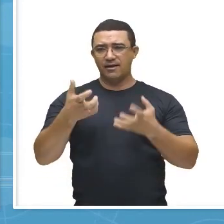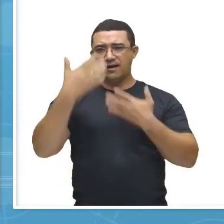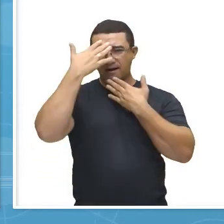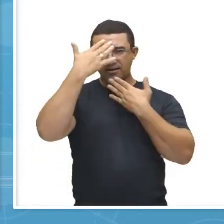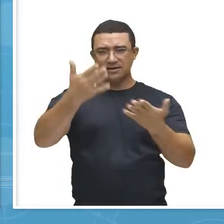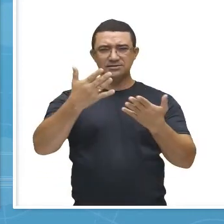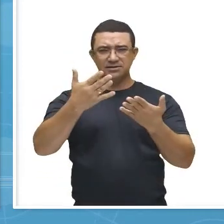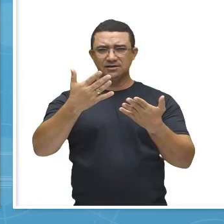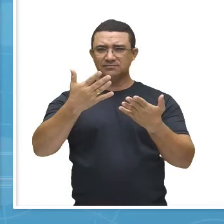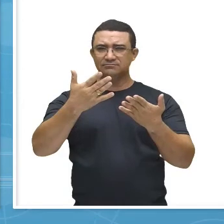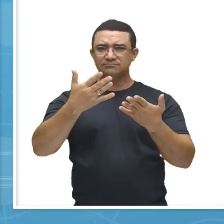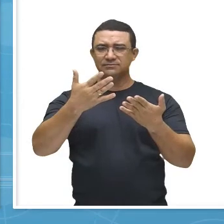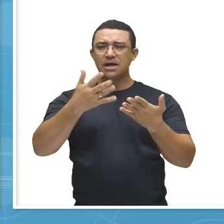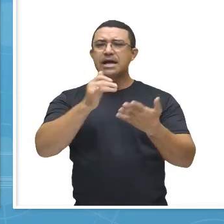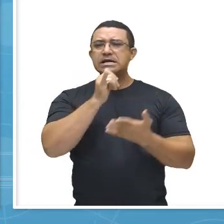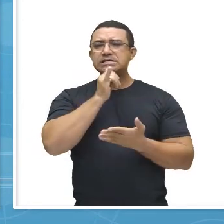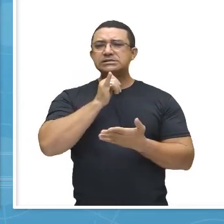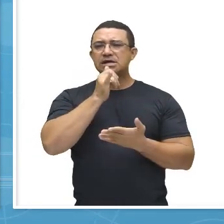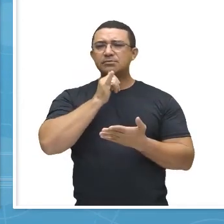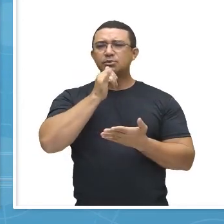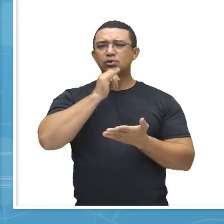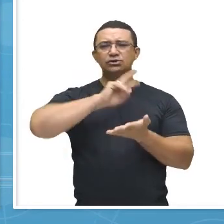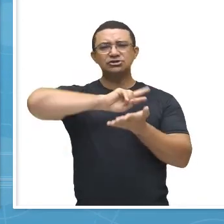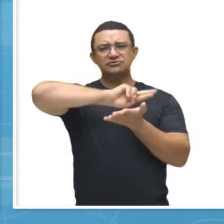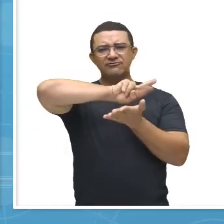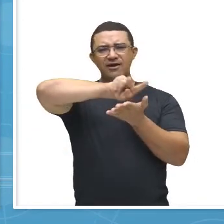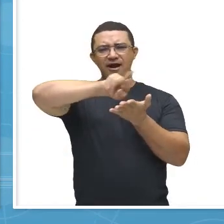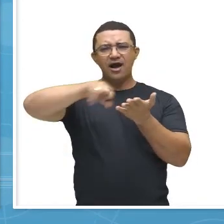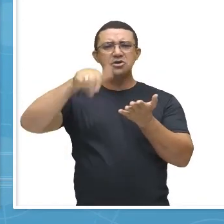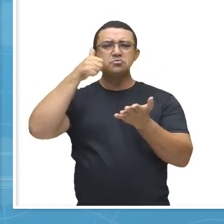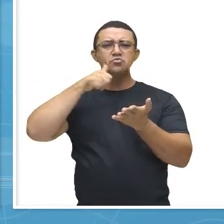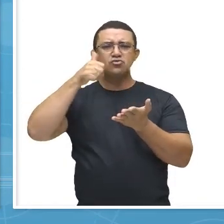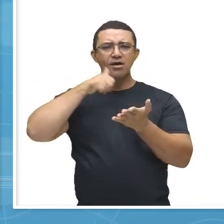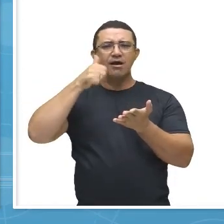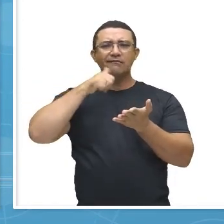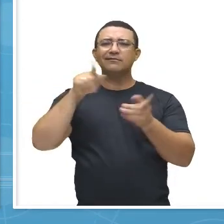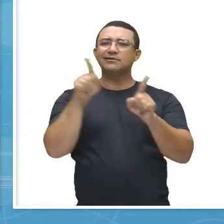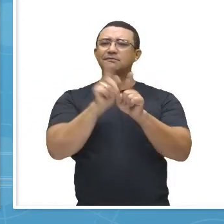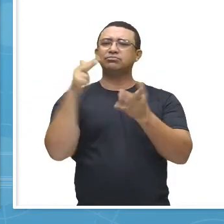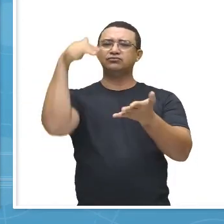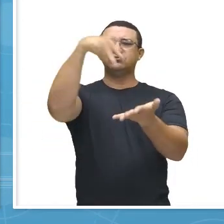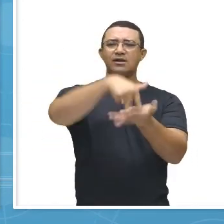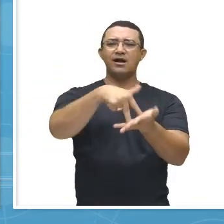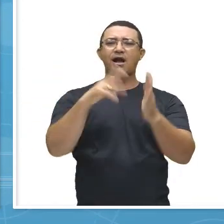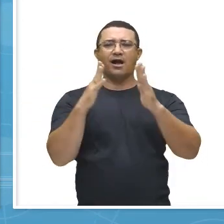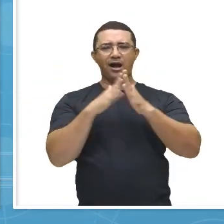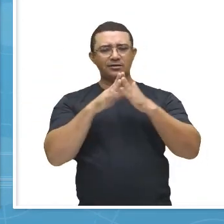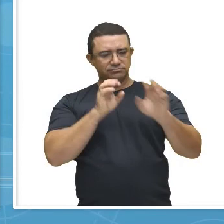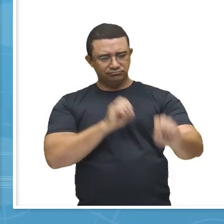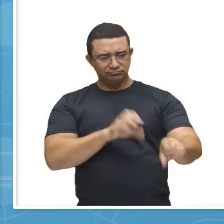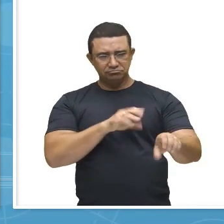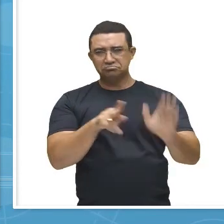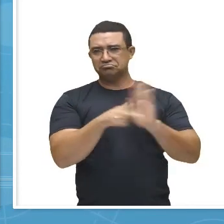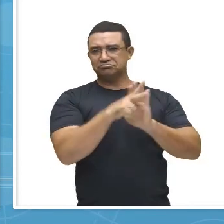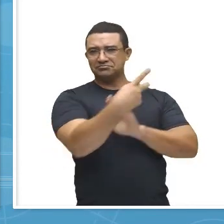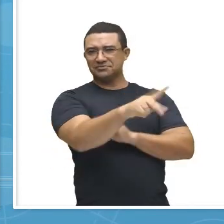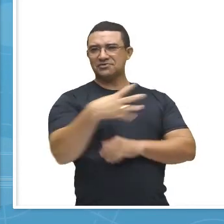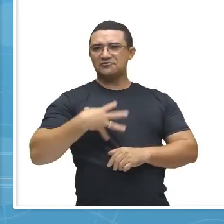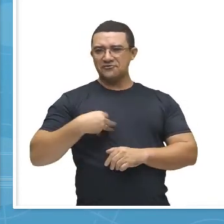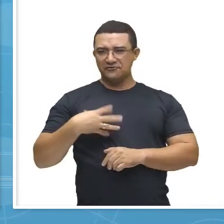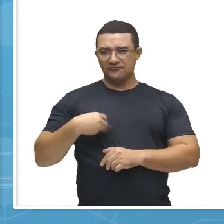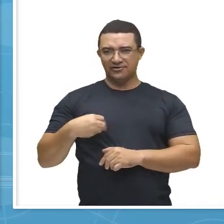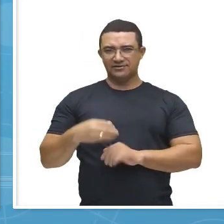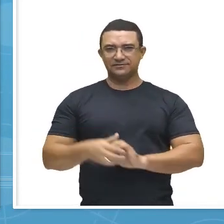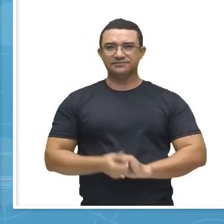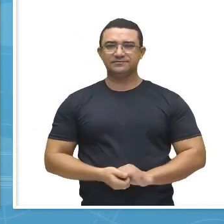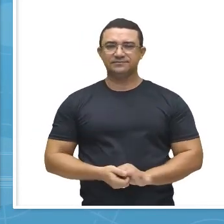tantas mulheres que se colocam à disposição de ensinar seus filhos nas suas casas, né? A tudo isso, meu caro